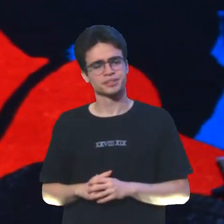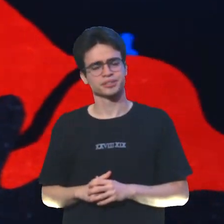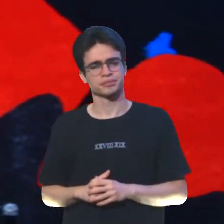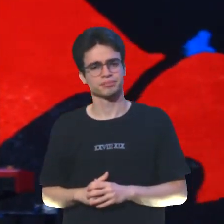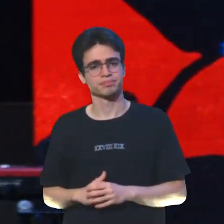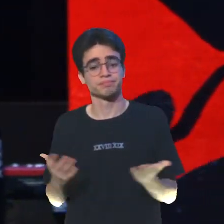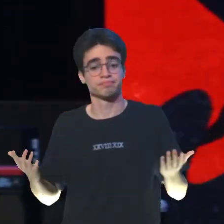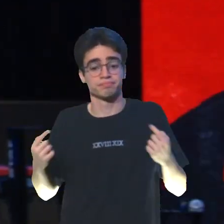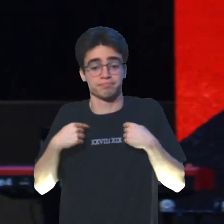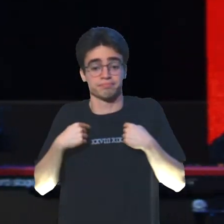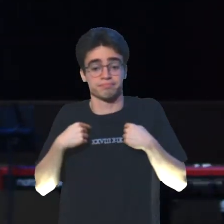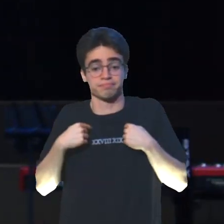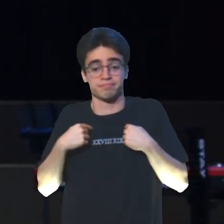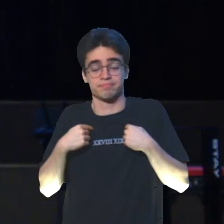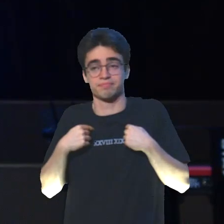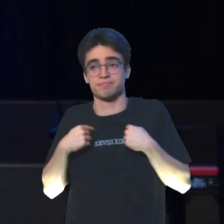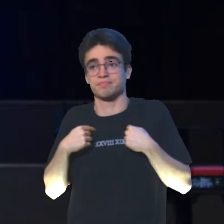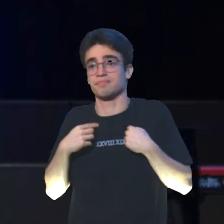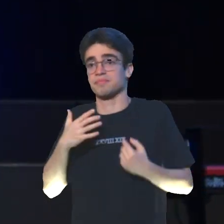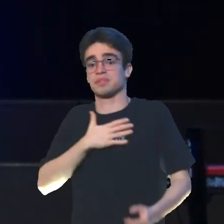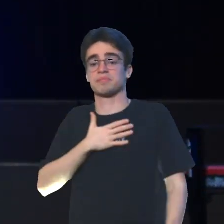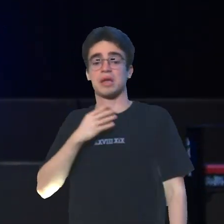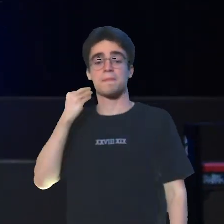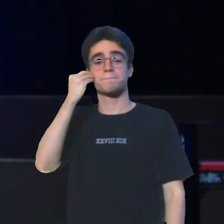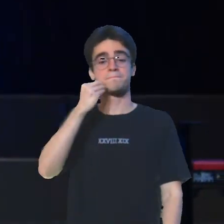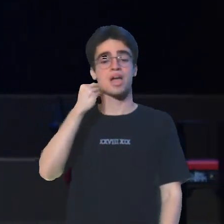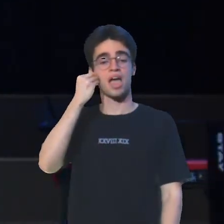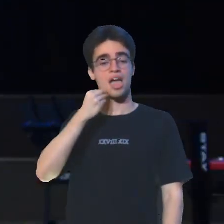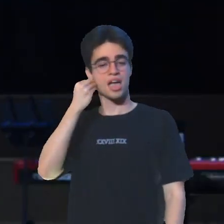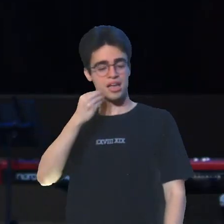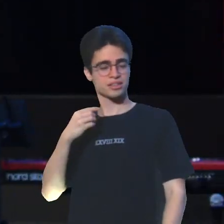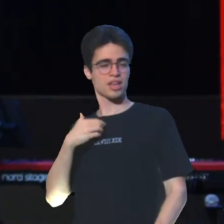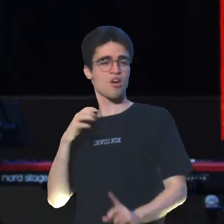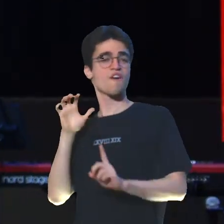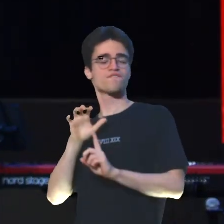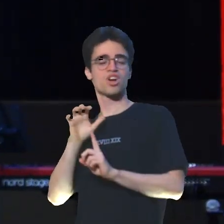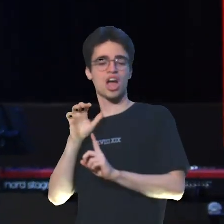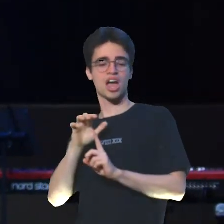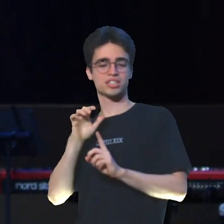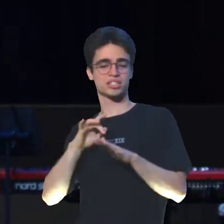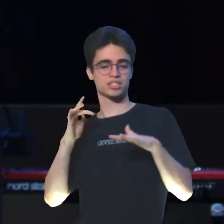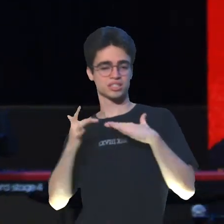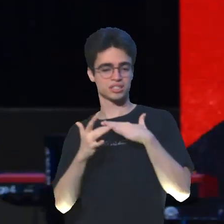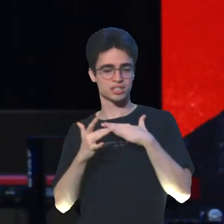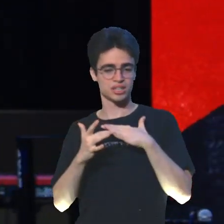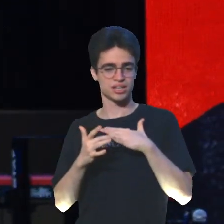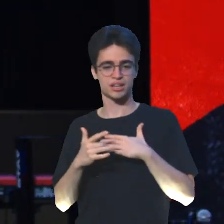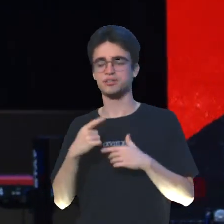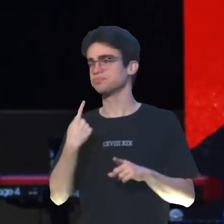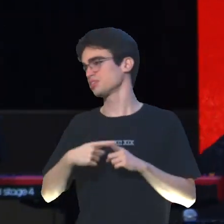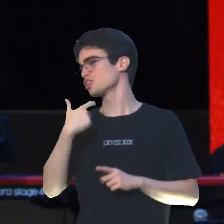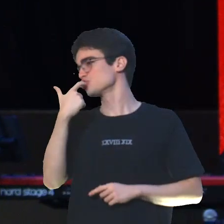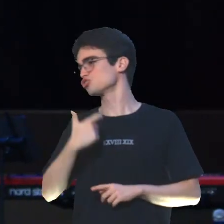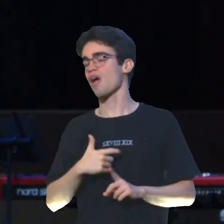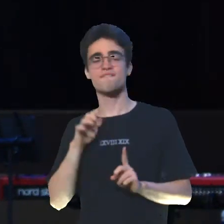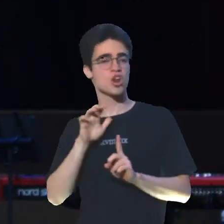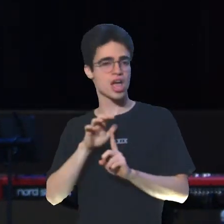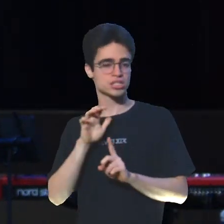Eu, no auge da minha experiência como influencer digital, que eu sou um influencer,